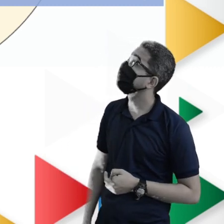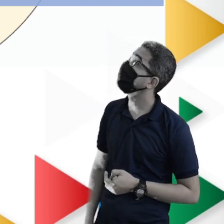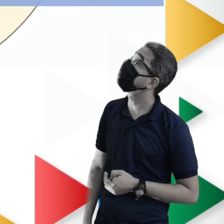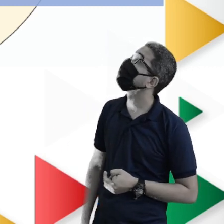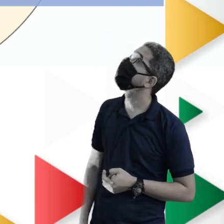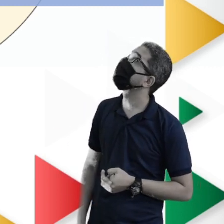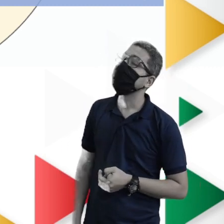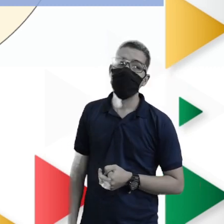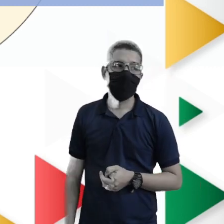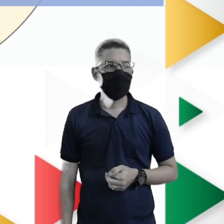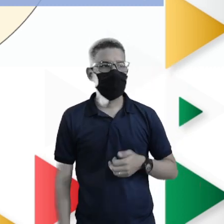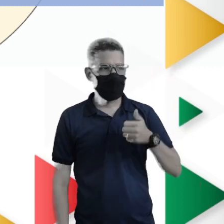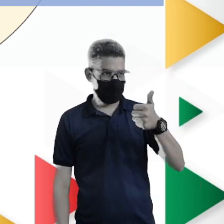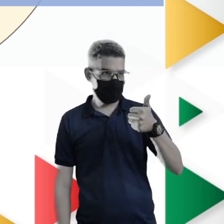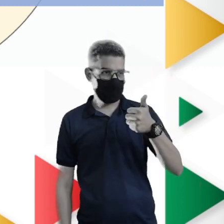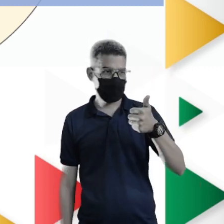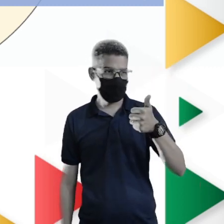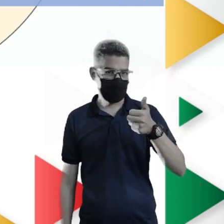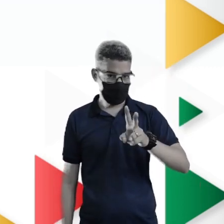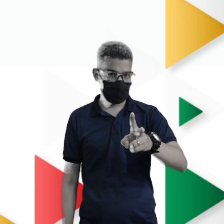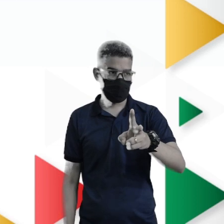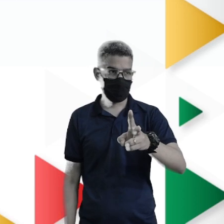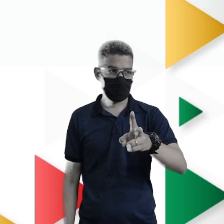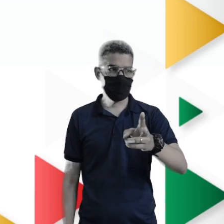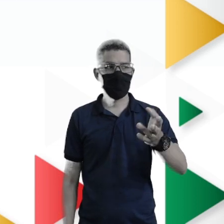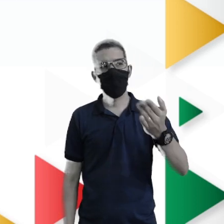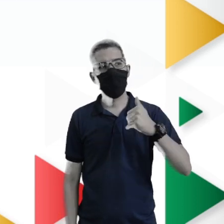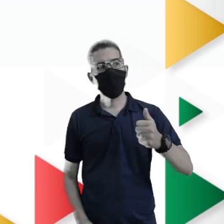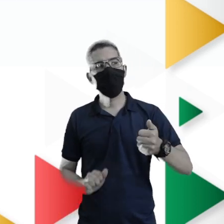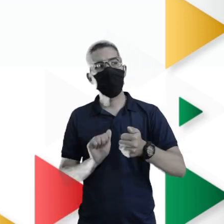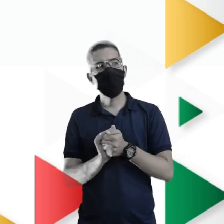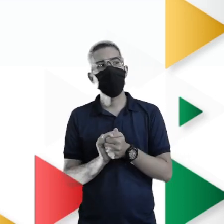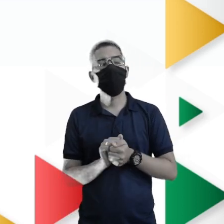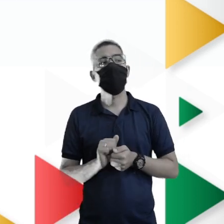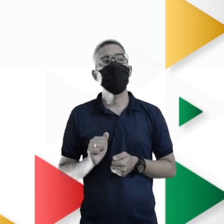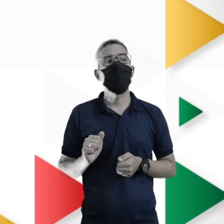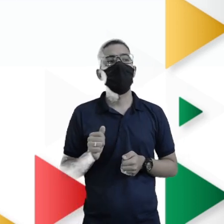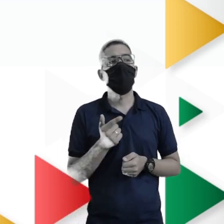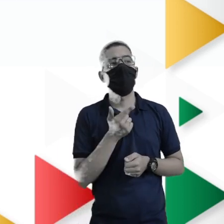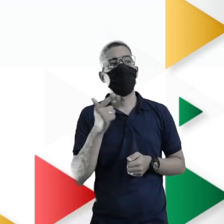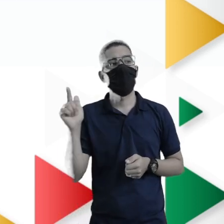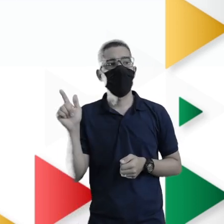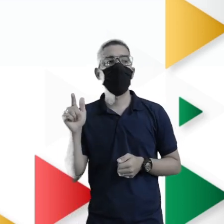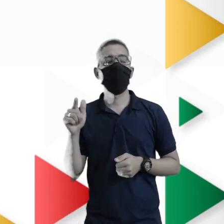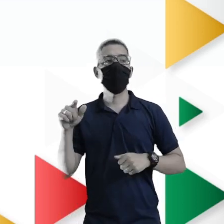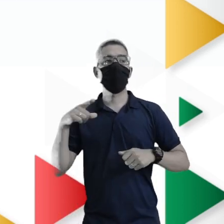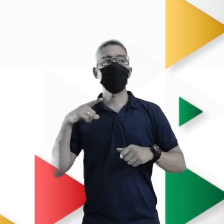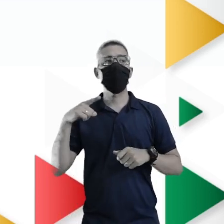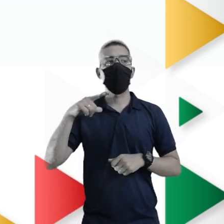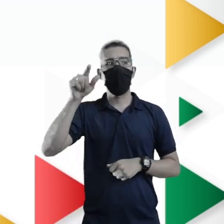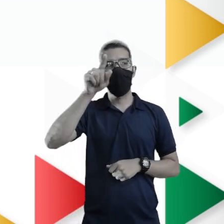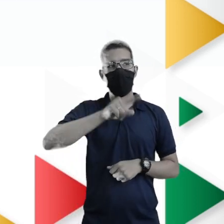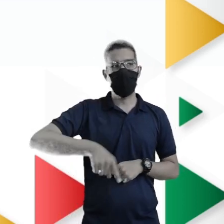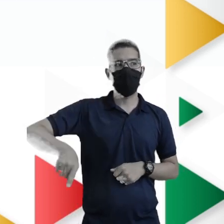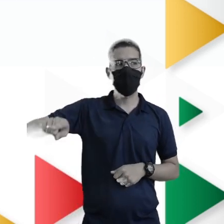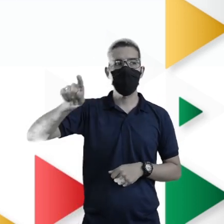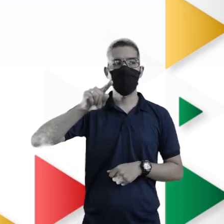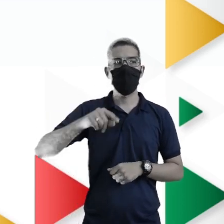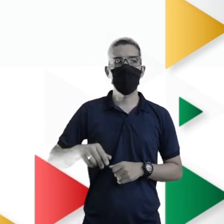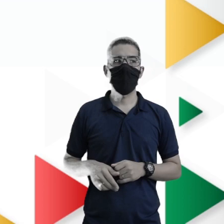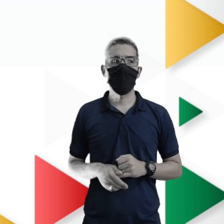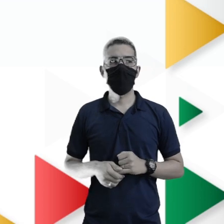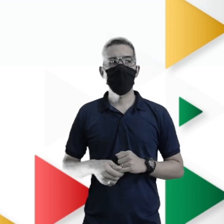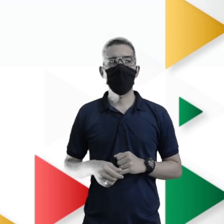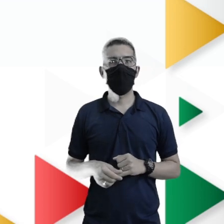270 graus. Tranquilo até aí? Posso seguir? Então vem comigo que a gente vai falar do ângulo de volta completa e a gente vai falar